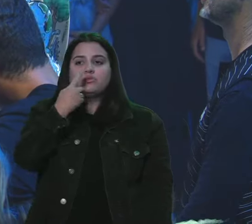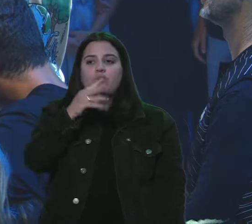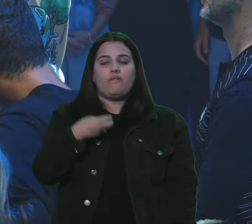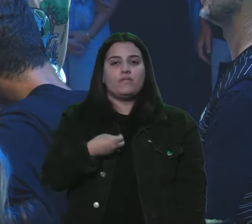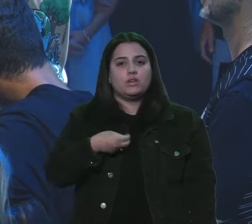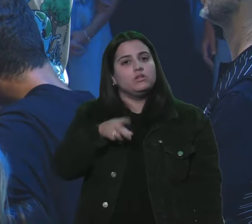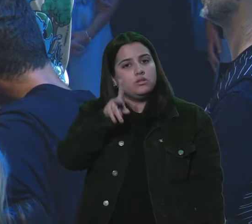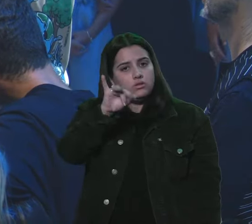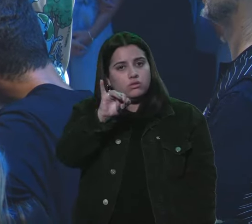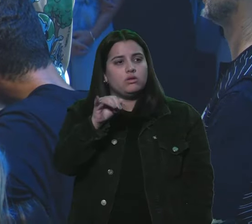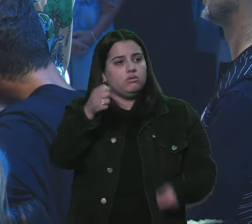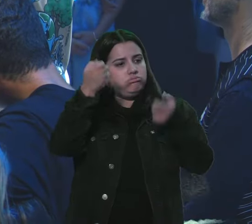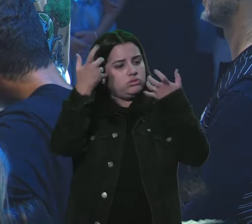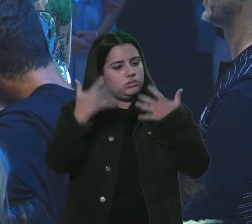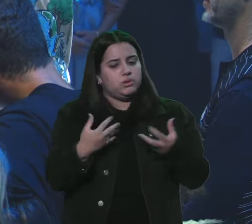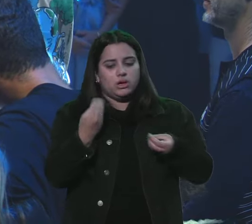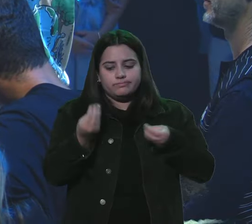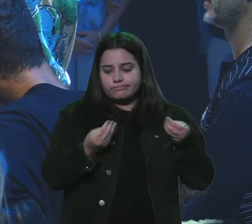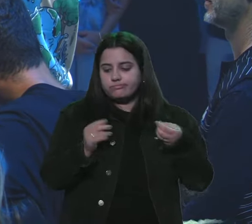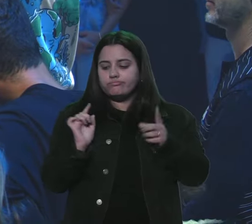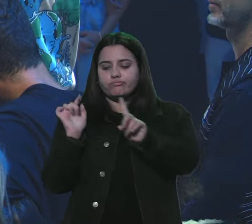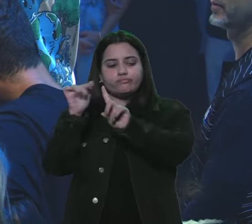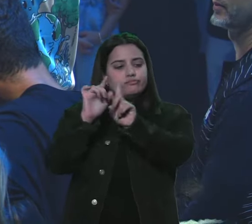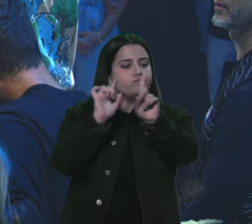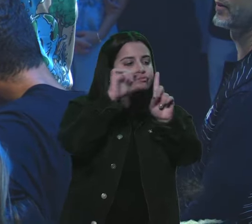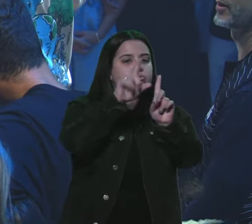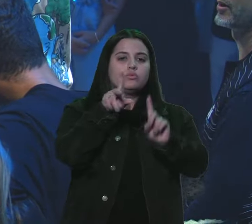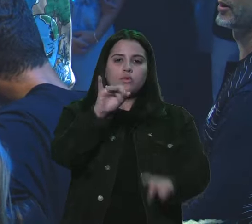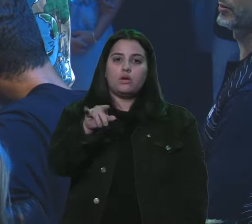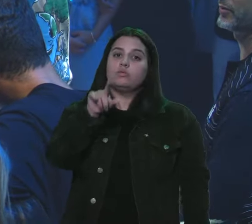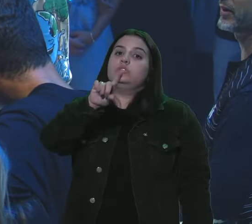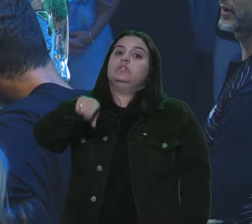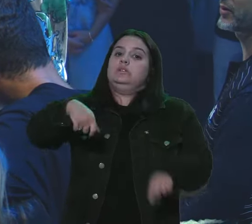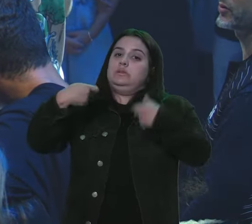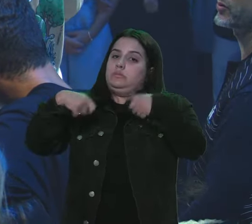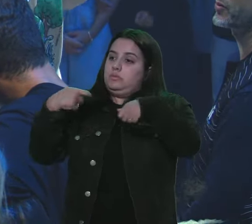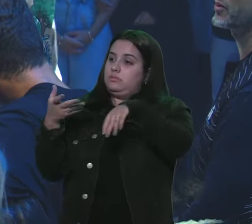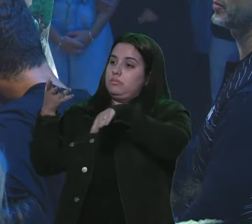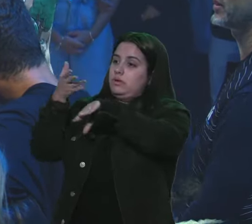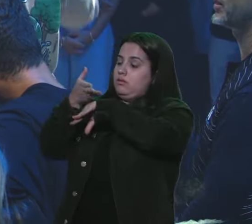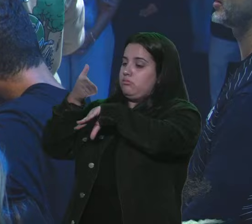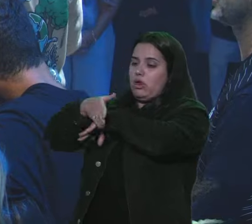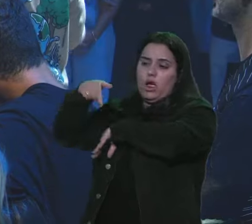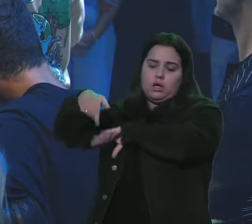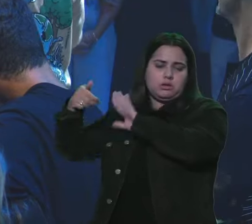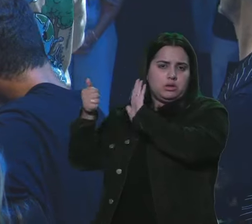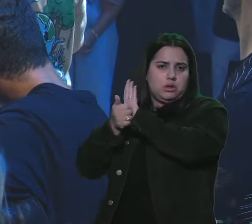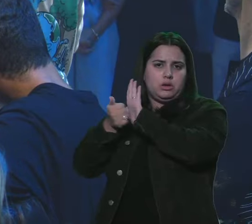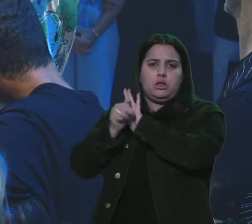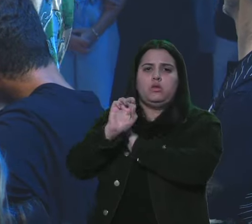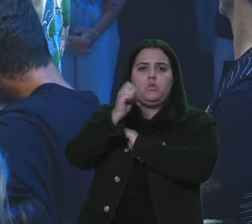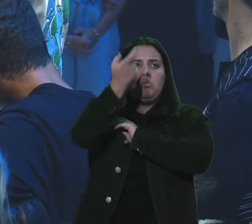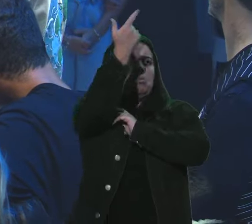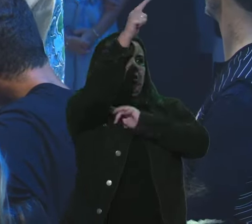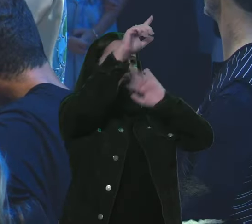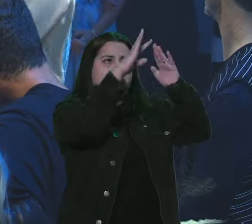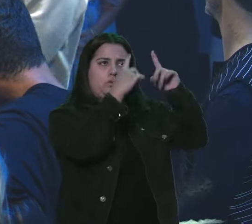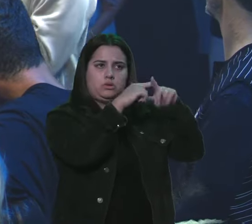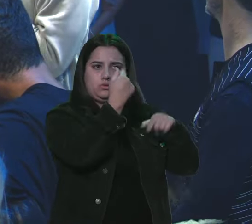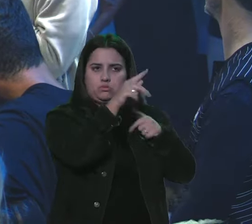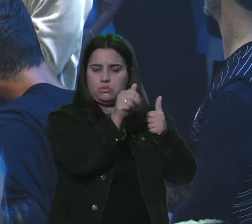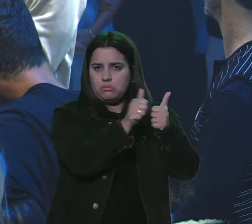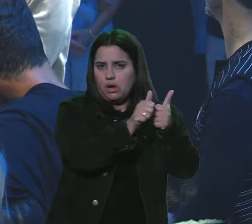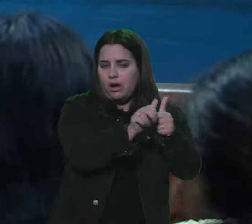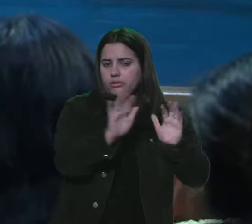te dar direções. Você vai precisar frequentar essa igreja ou uma igreja perto da sua casa. Você